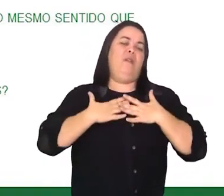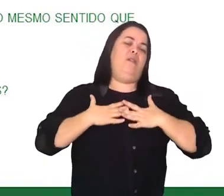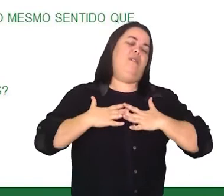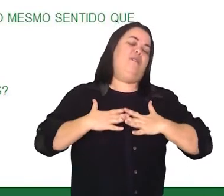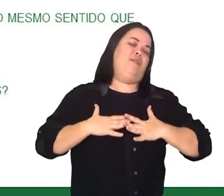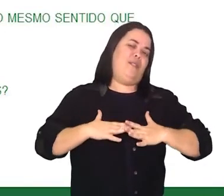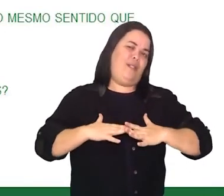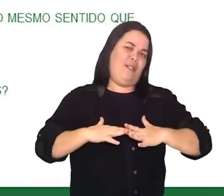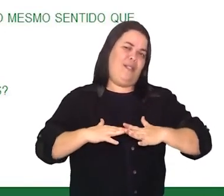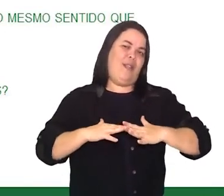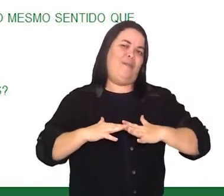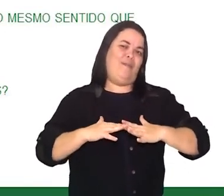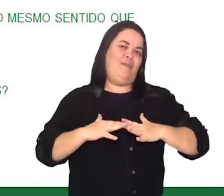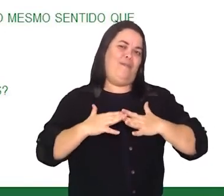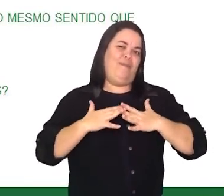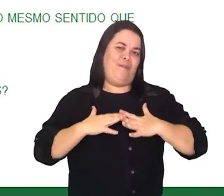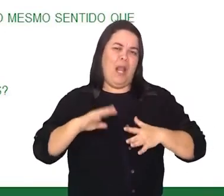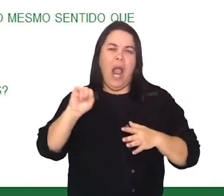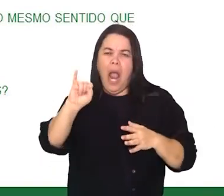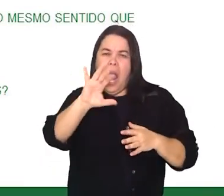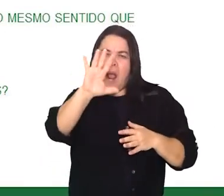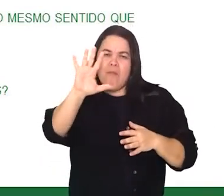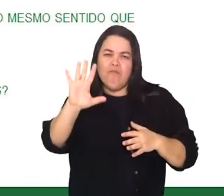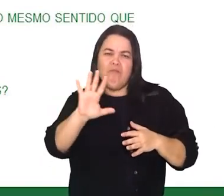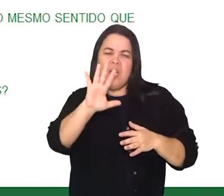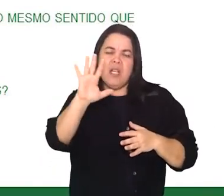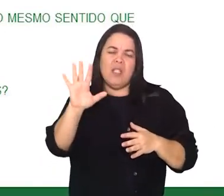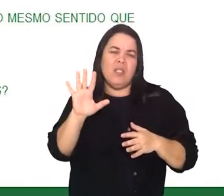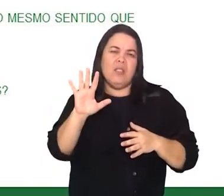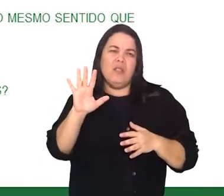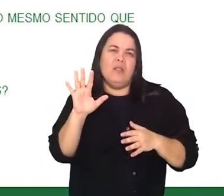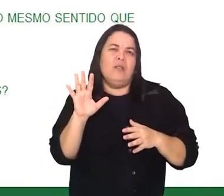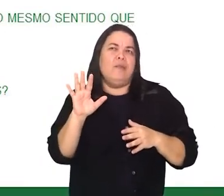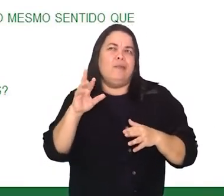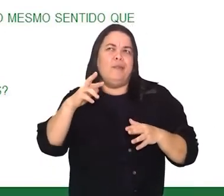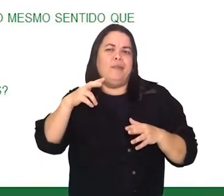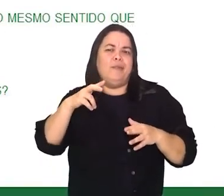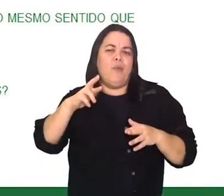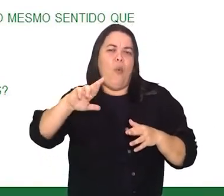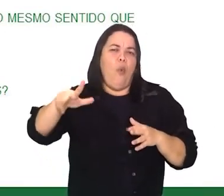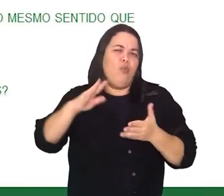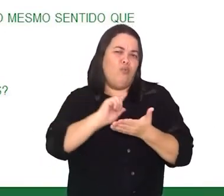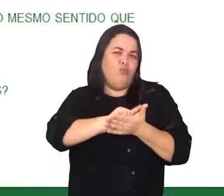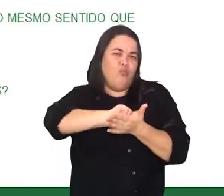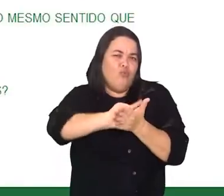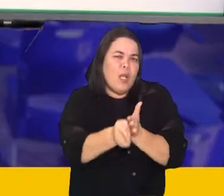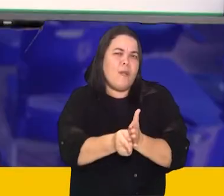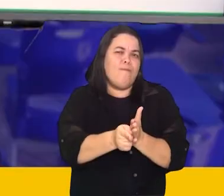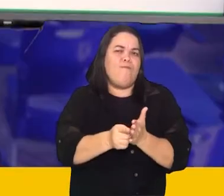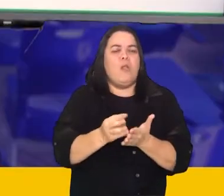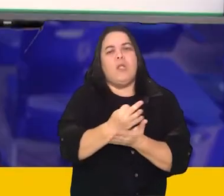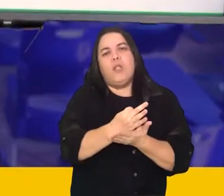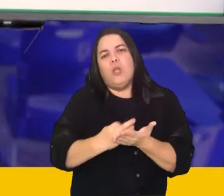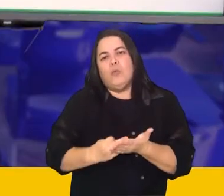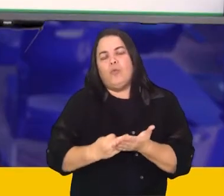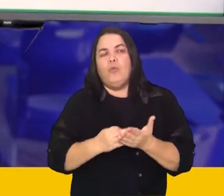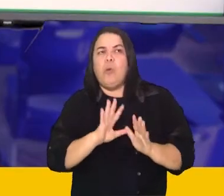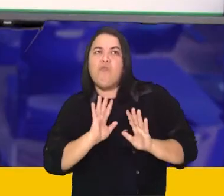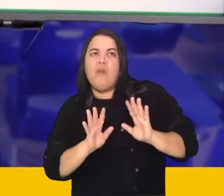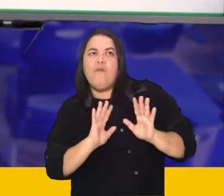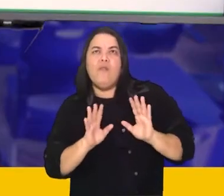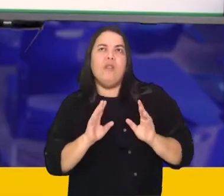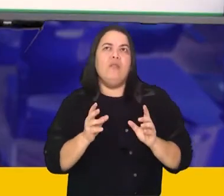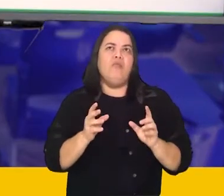exemplo, se fosse um outro gênero textual, poderia ser talvez a imagem de uma pessoa pensando,